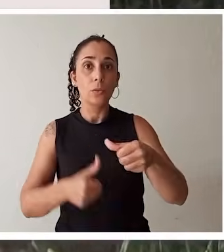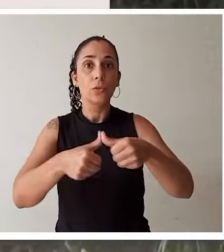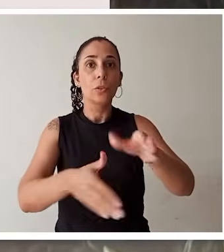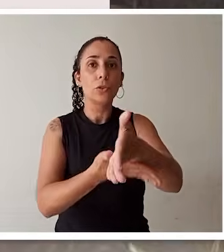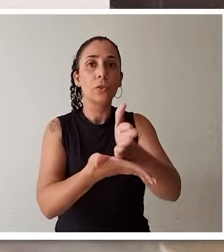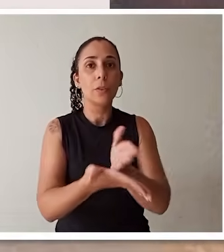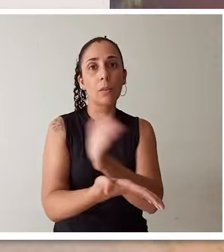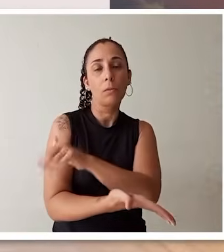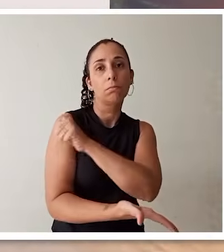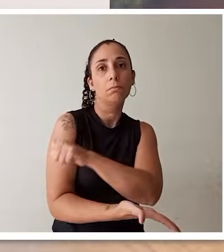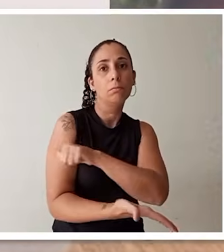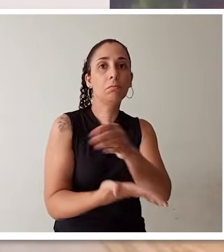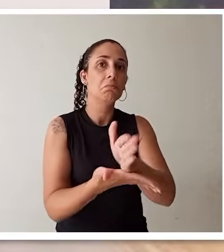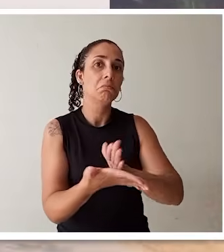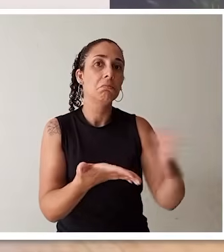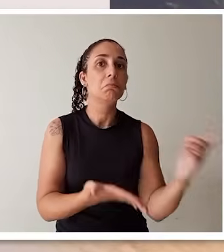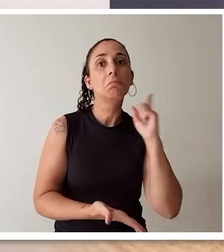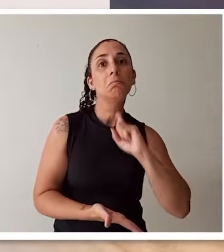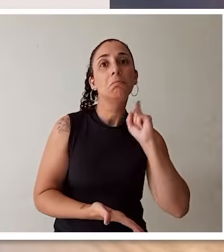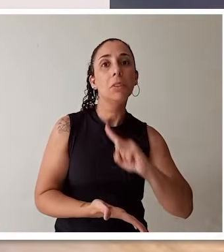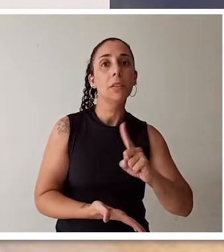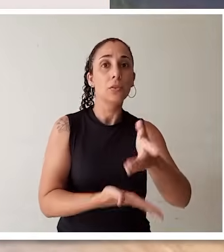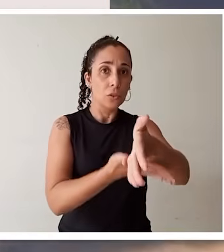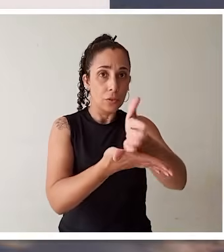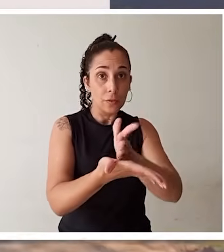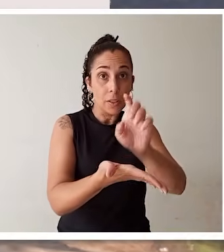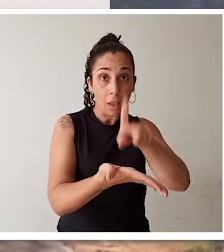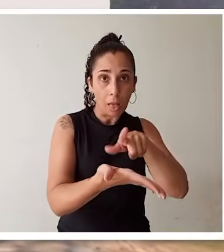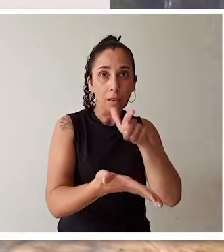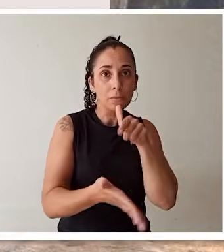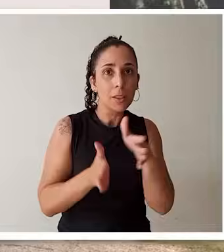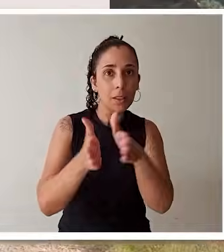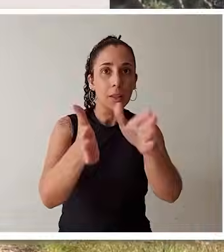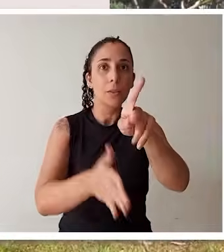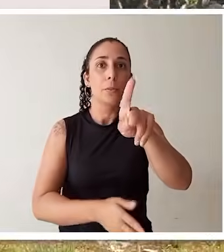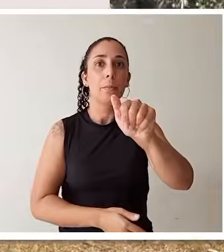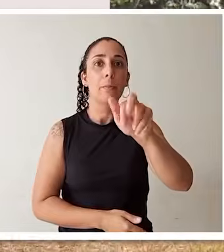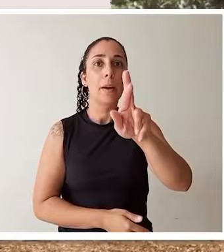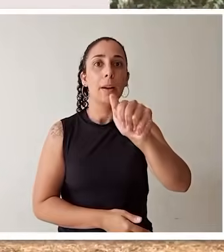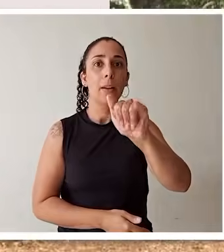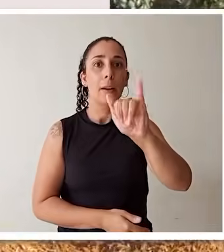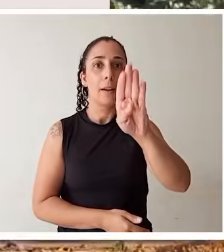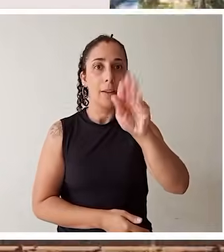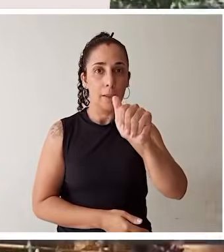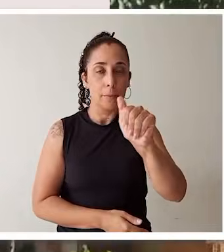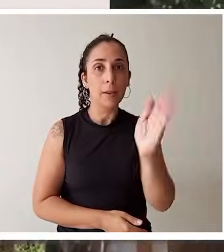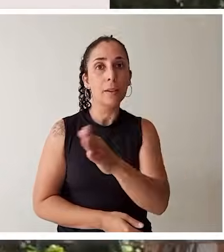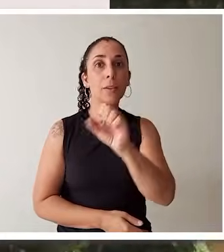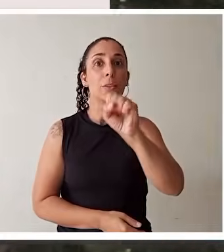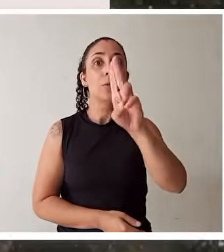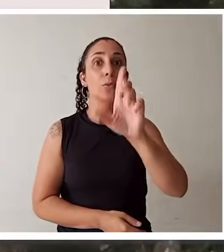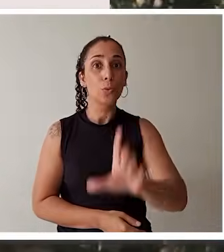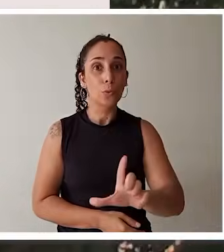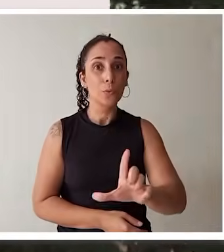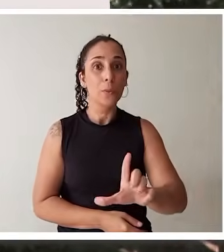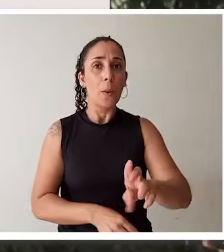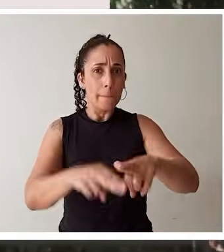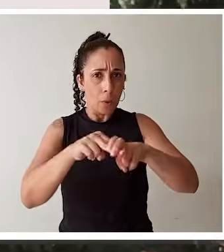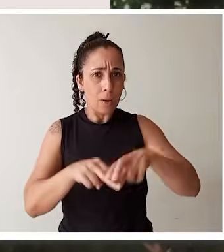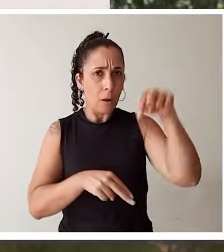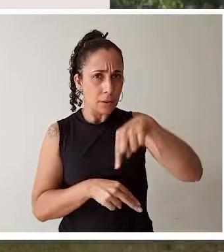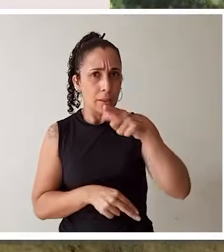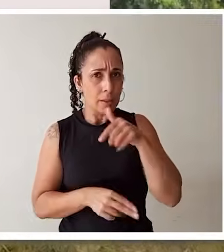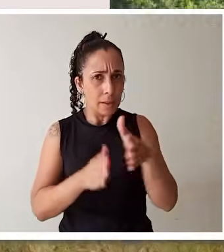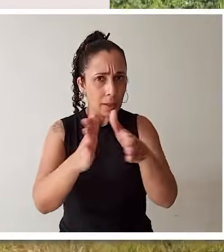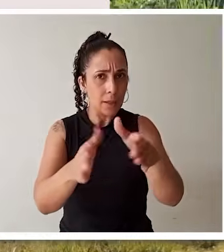Rio de Janeiro com o estado de Minas Gerais. E essa divisa, ela é marcada pelo Rio Paraíba do Sul. E é justamente por causa desse rio